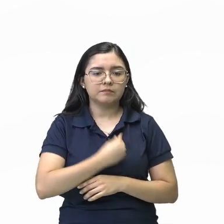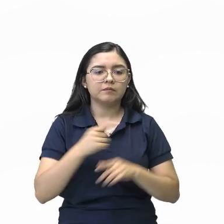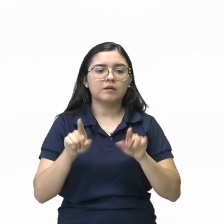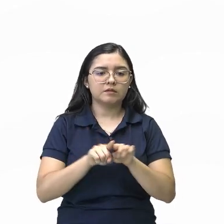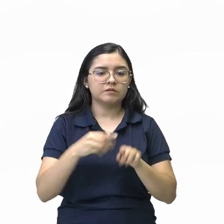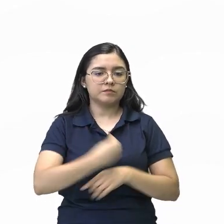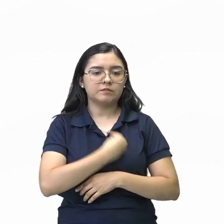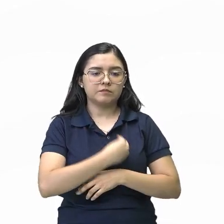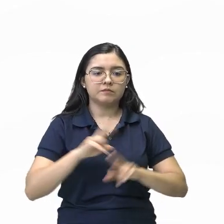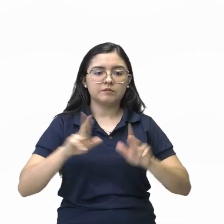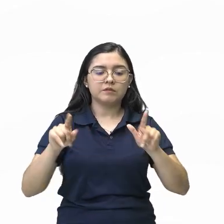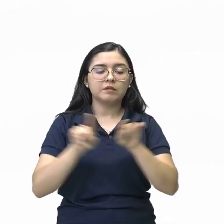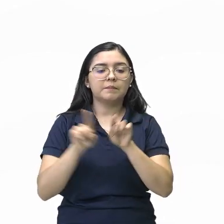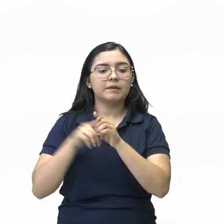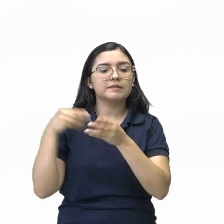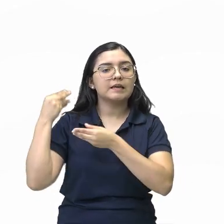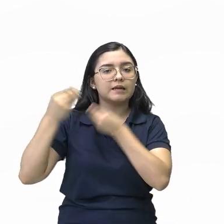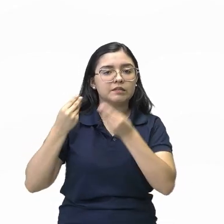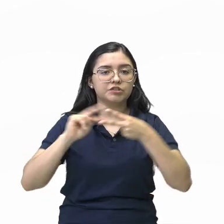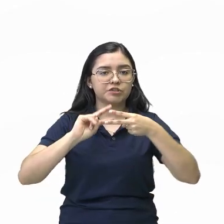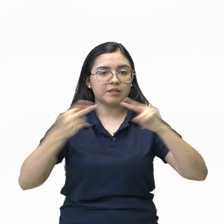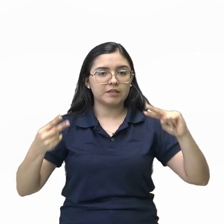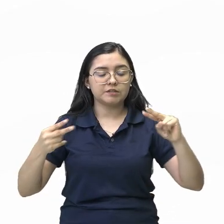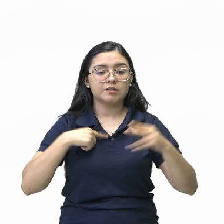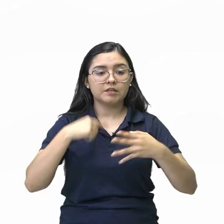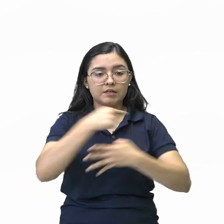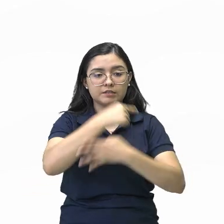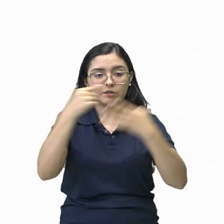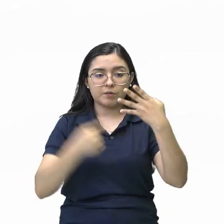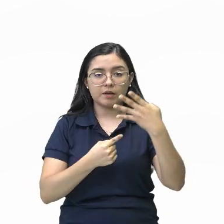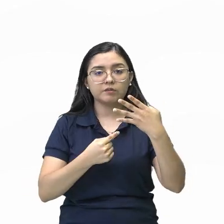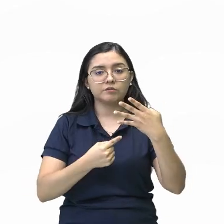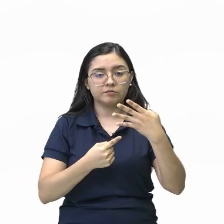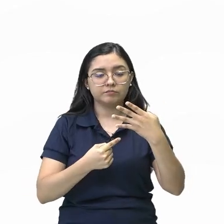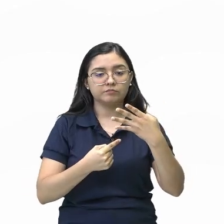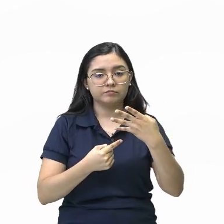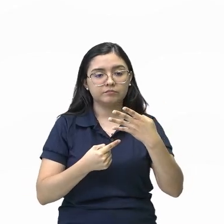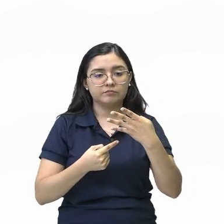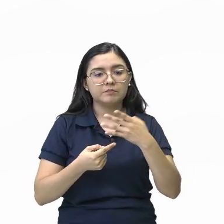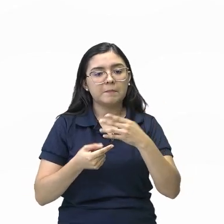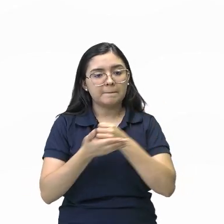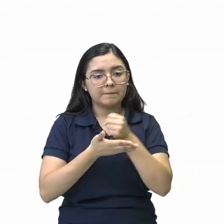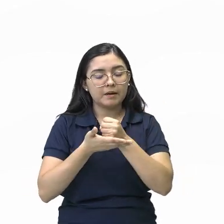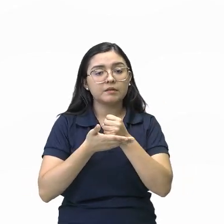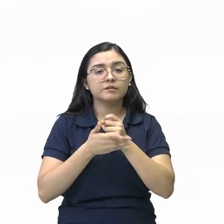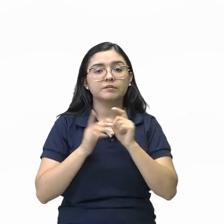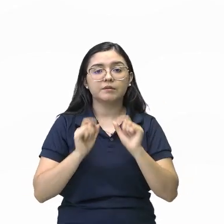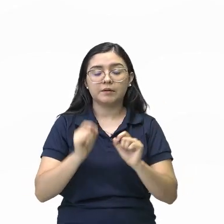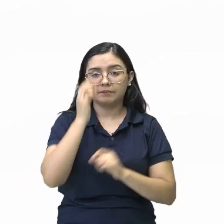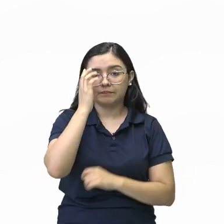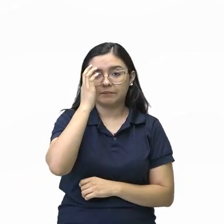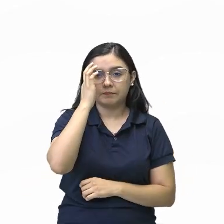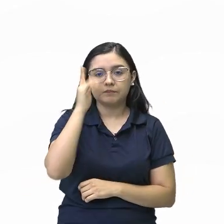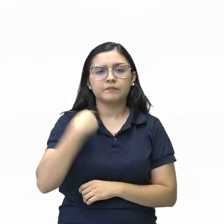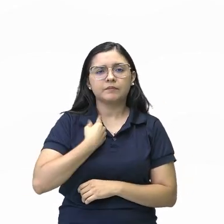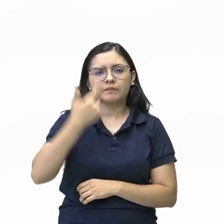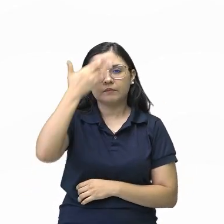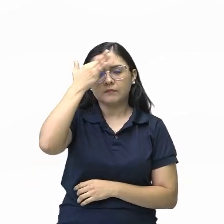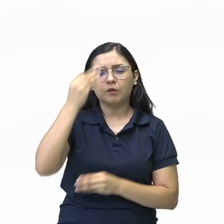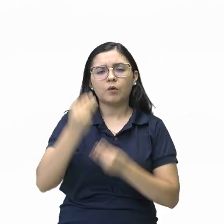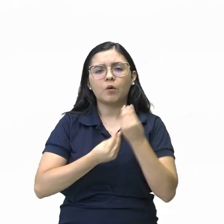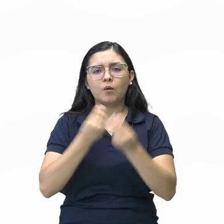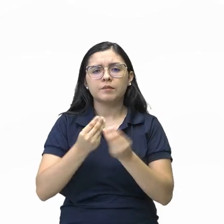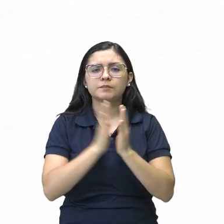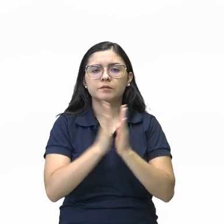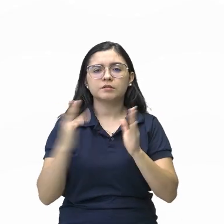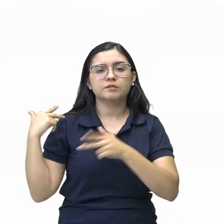diferencial e a herança genética. Esses 4 princípios aí reforçam o entendimento sobre o processo